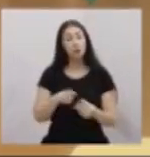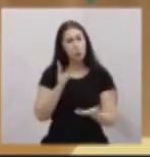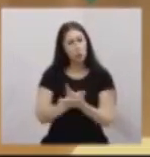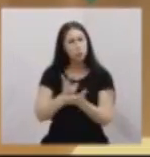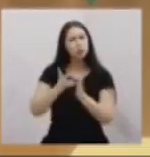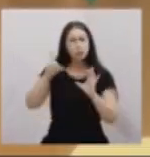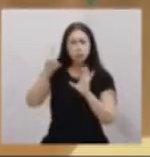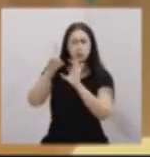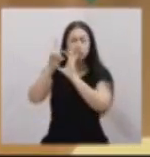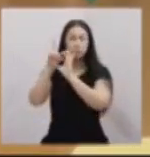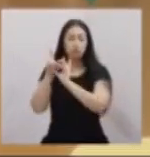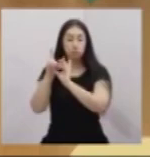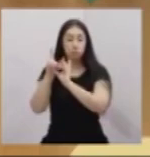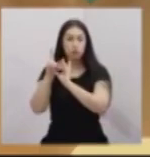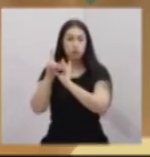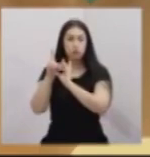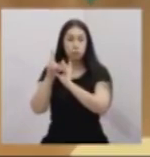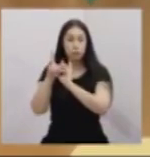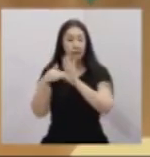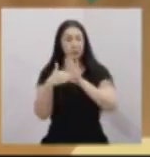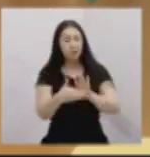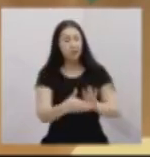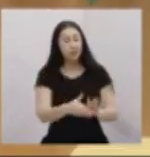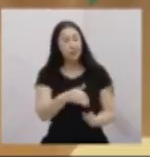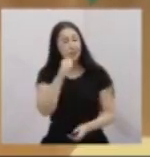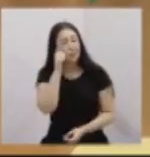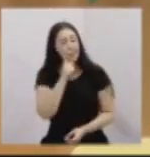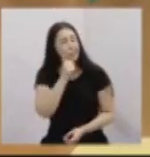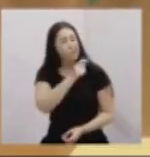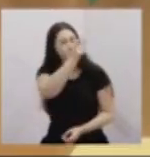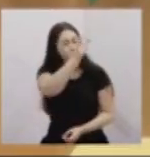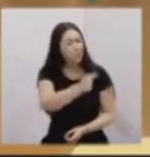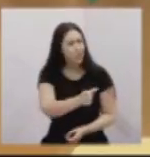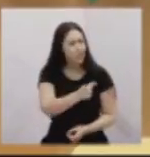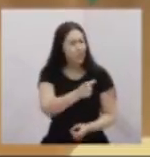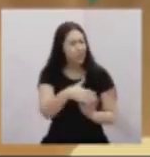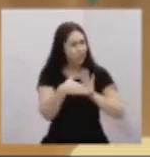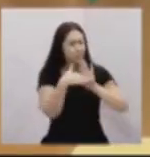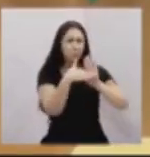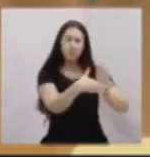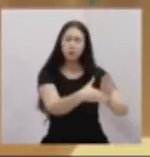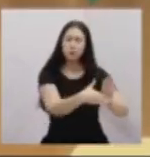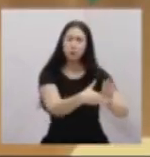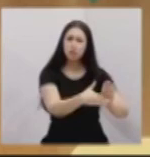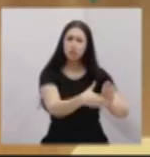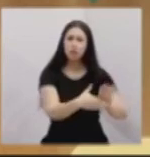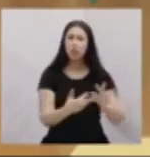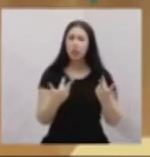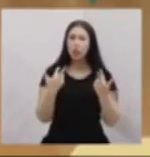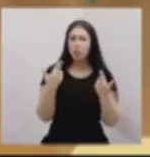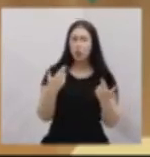religando, continue trazendo aquela mulher que perdeu seu casamento, como Jesus fez com Maria